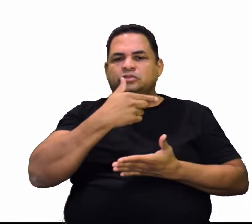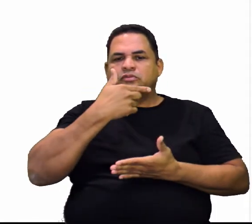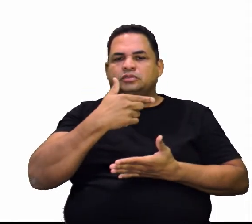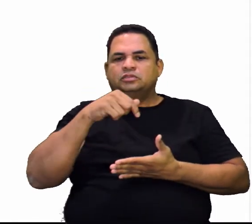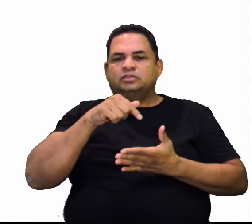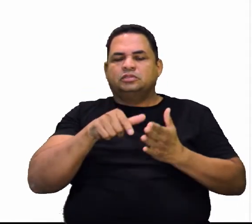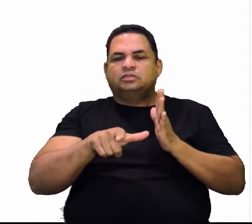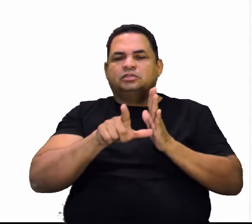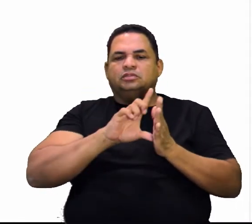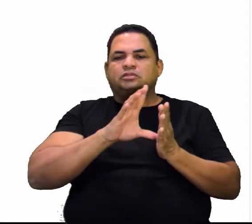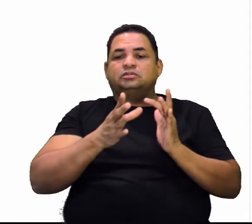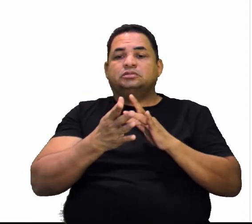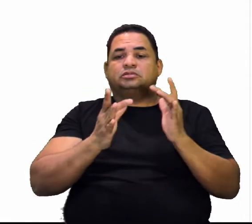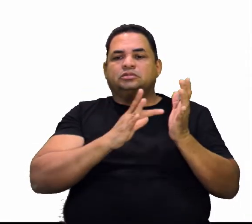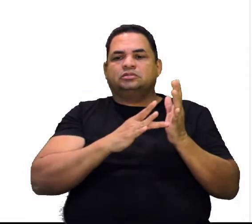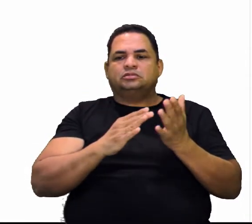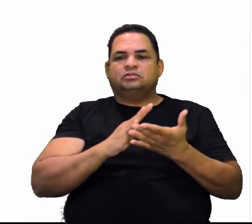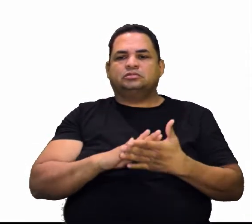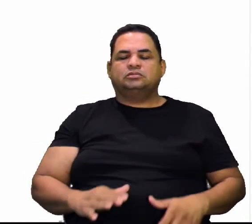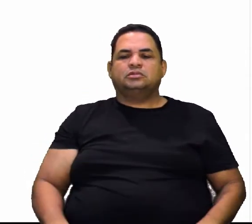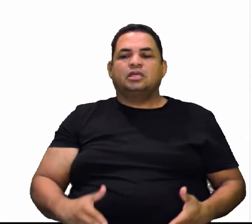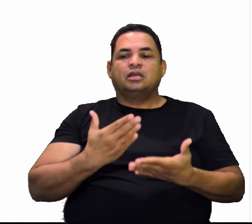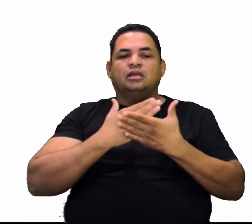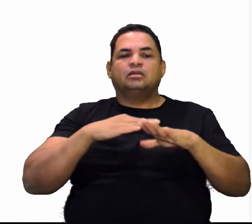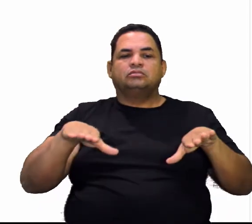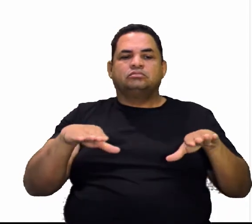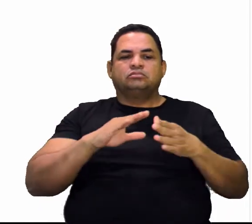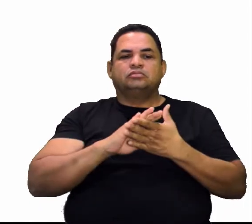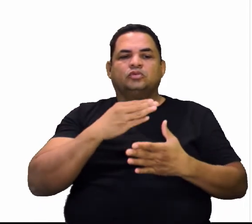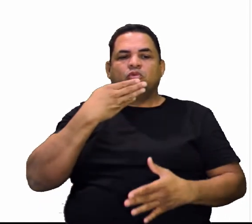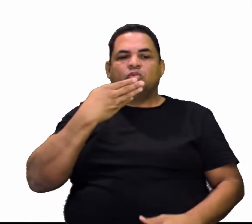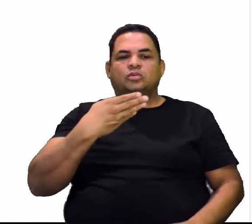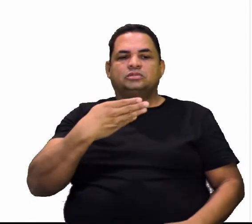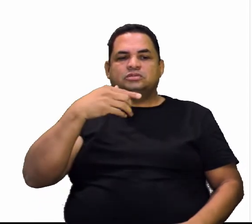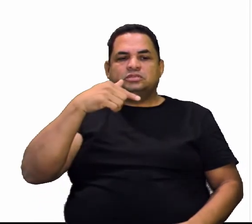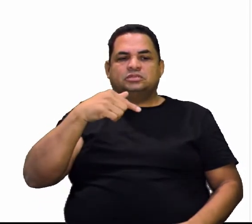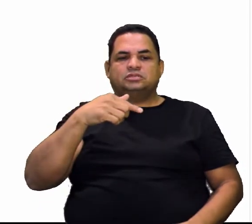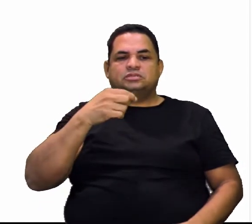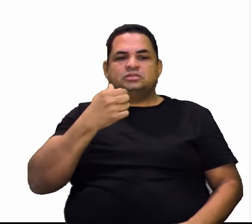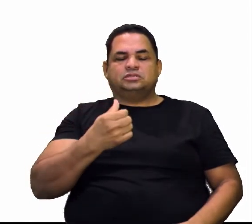a.C., o Império Romano, e terminou em